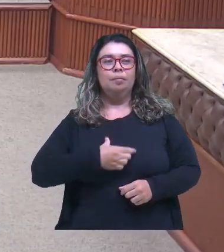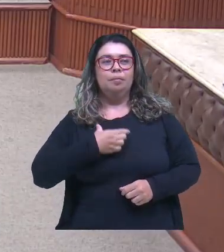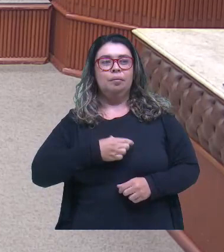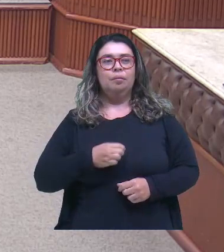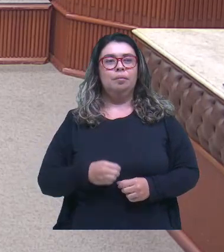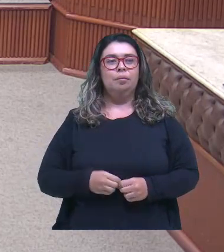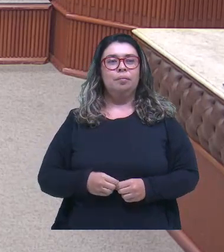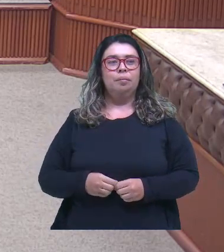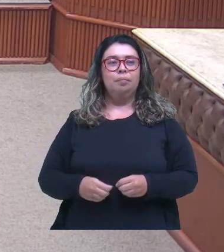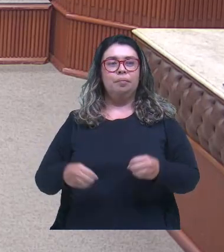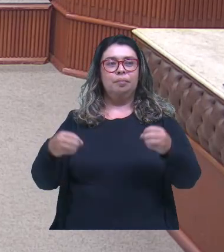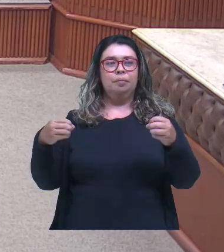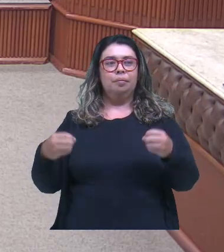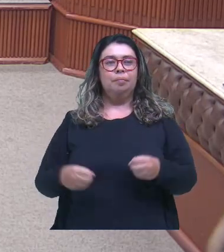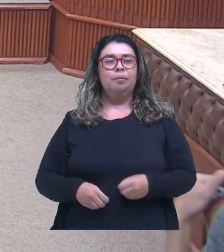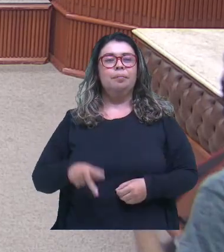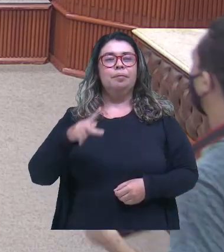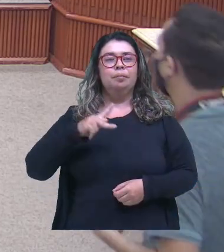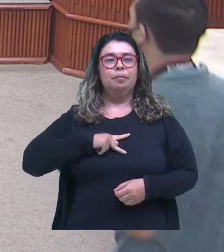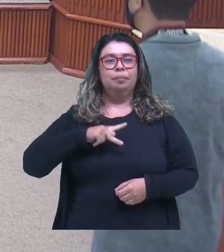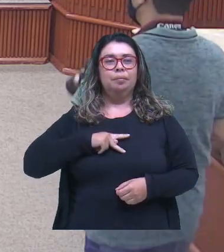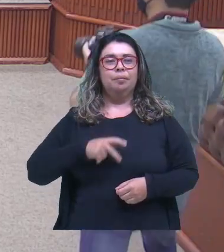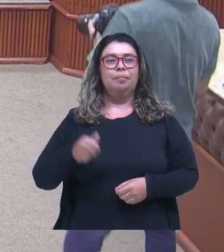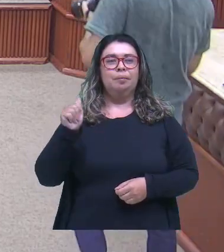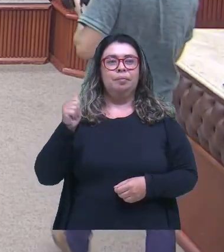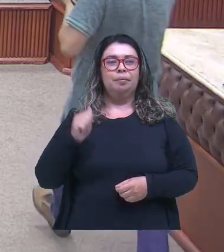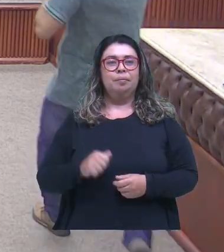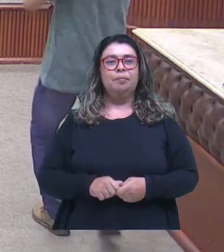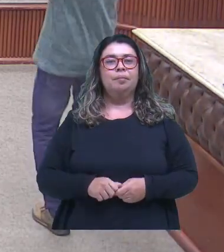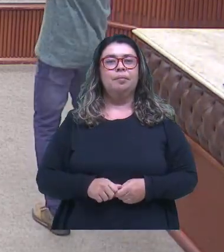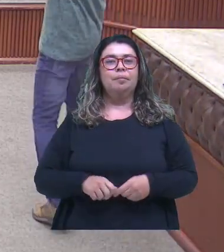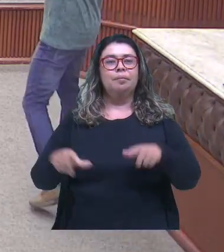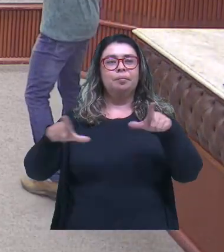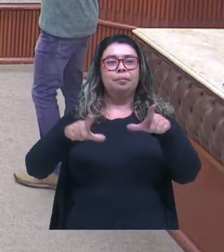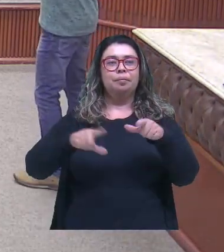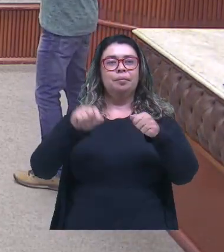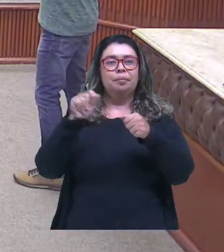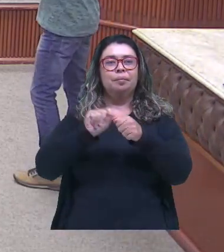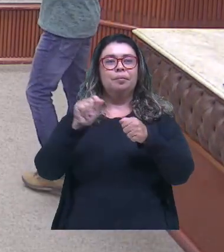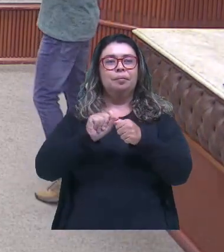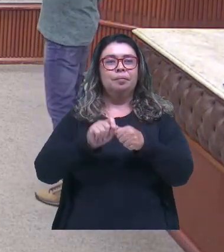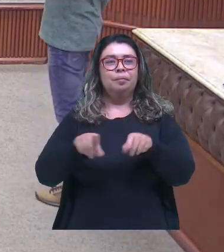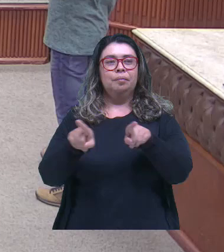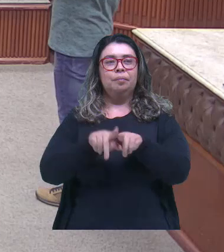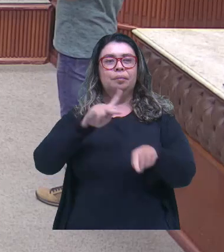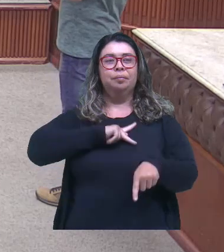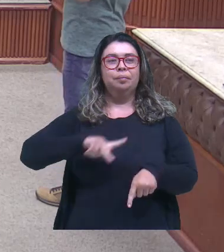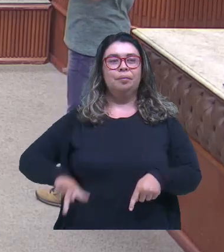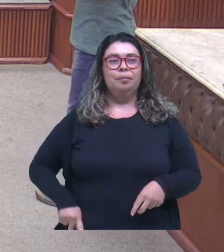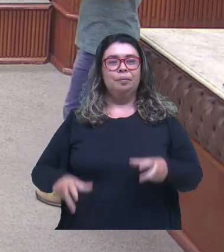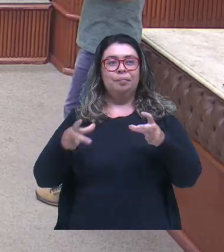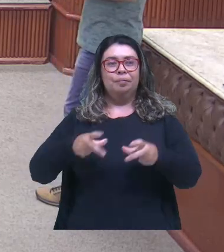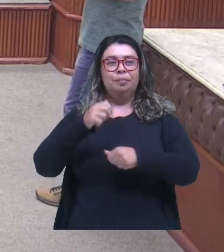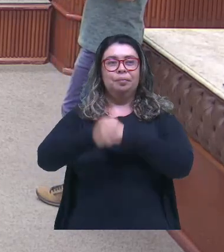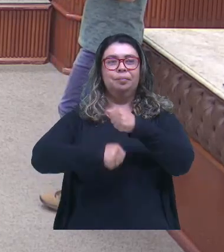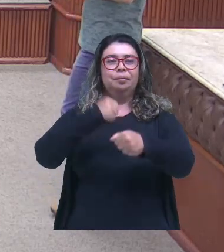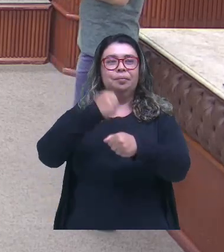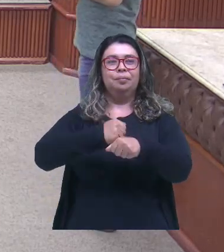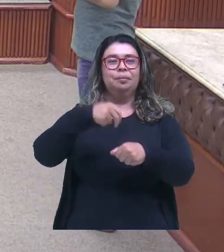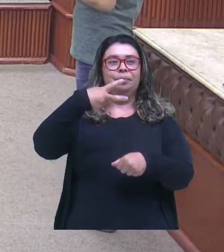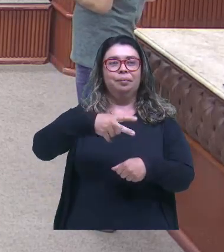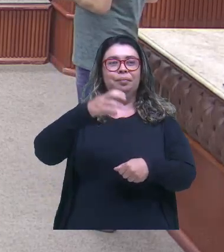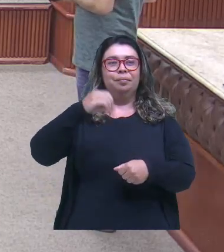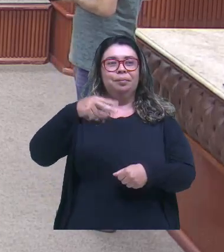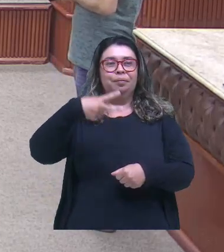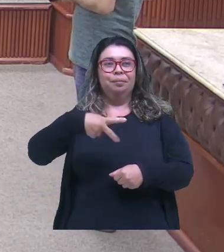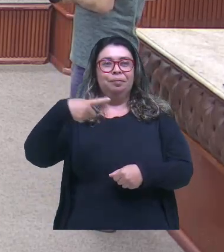Mérito Assisense em reconhecimento ao brilhante e profícuo trabalho realizado como presidente da Câmara durante o ano de